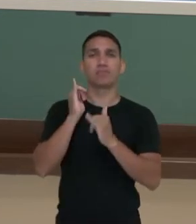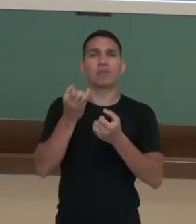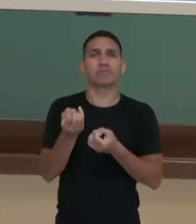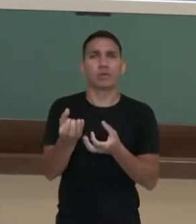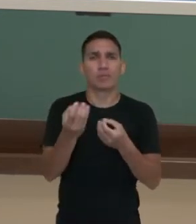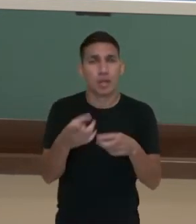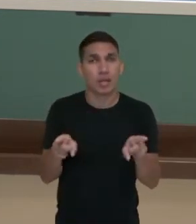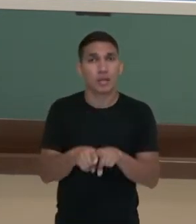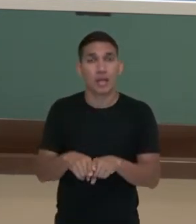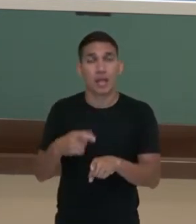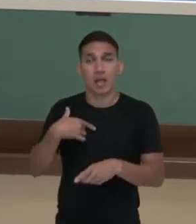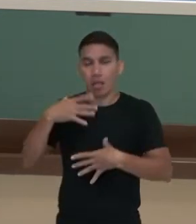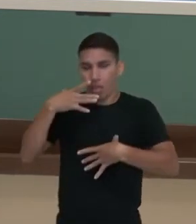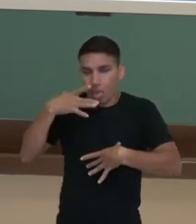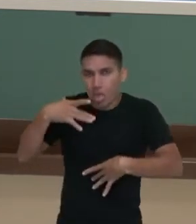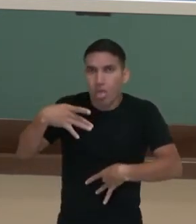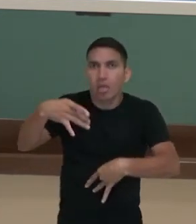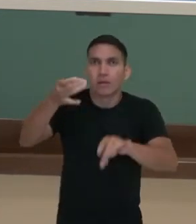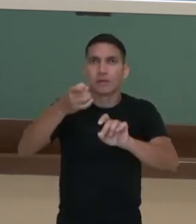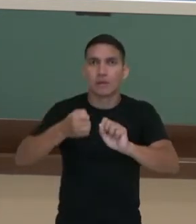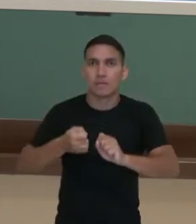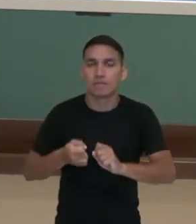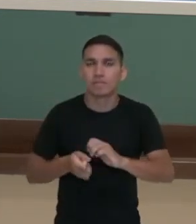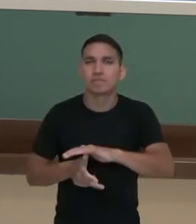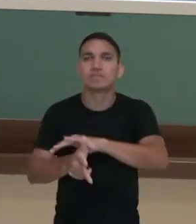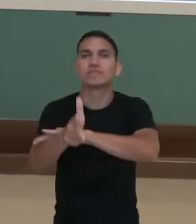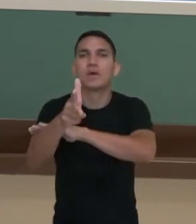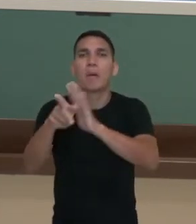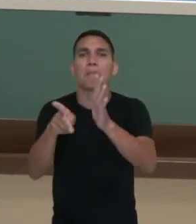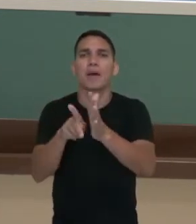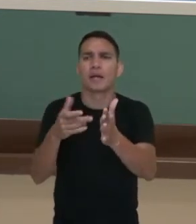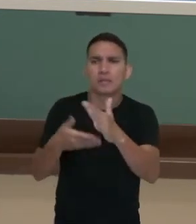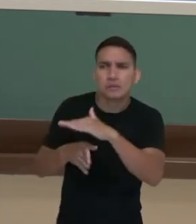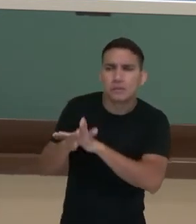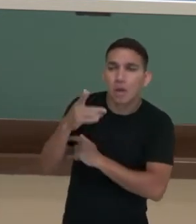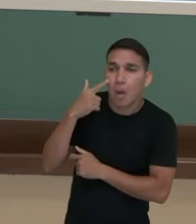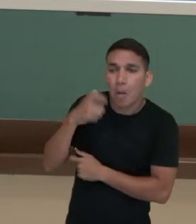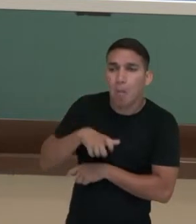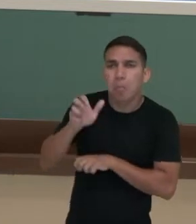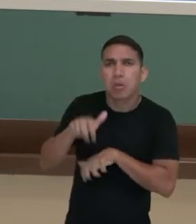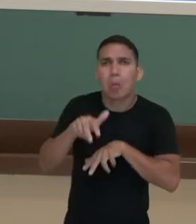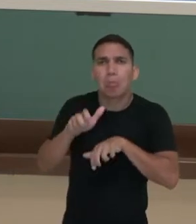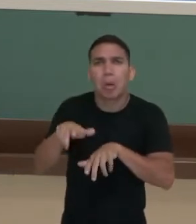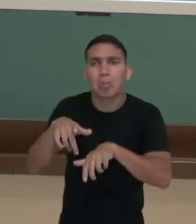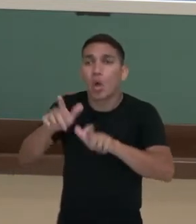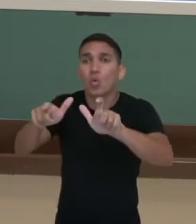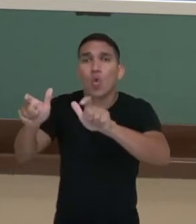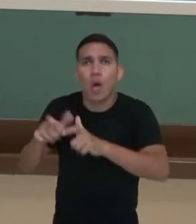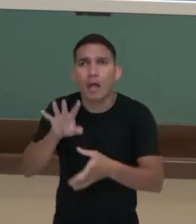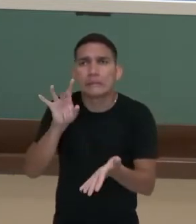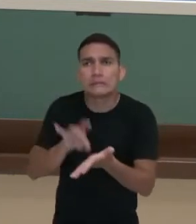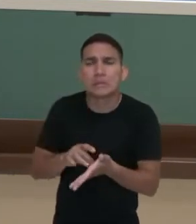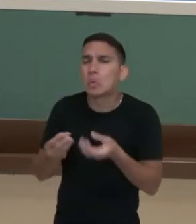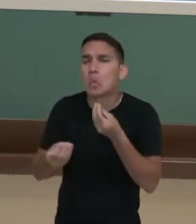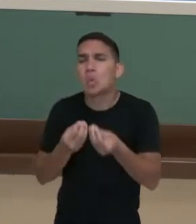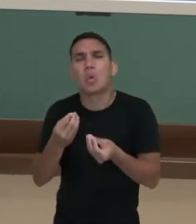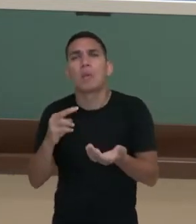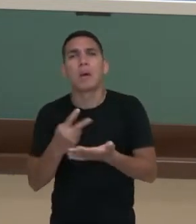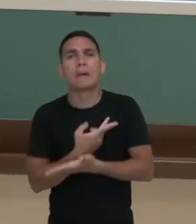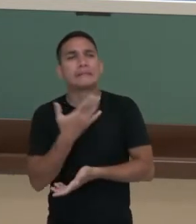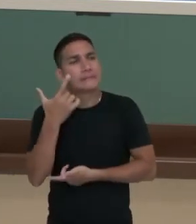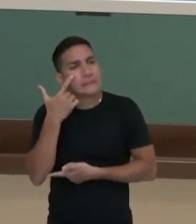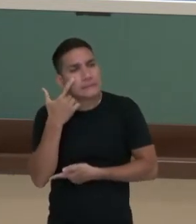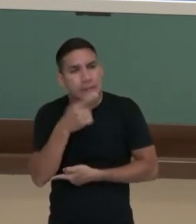te levam até o local e você percebe como se você estivesse lá, caminhando, né, vendo o que aconteceu,